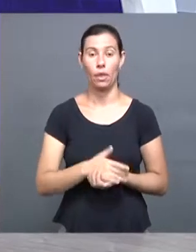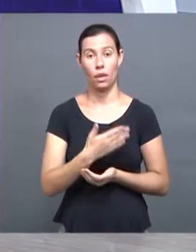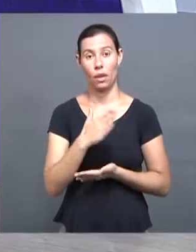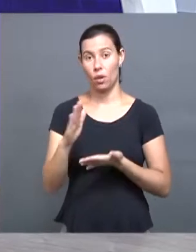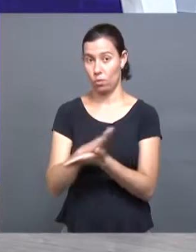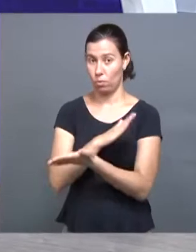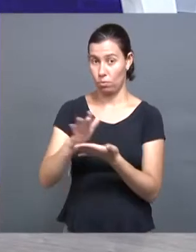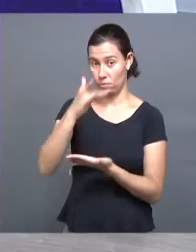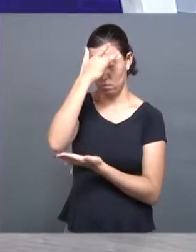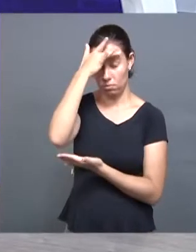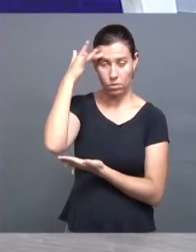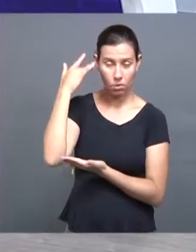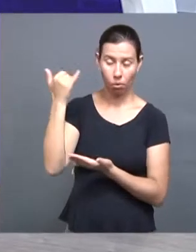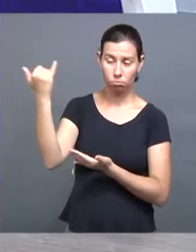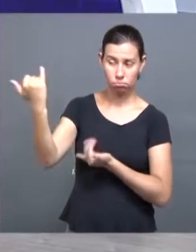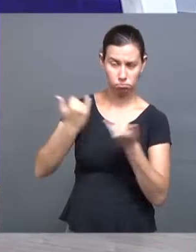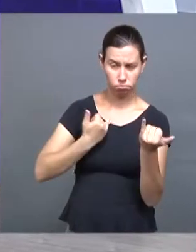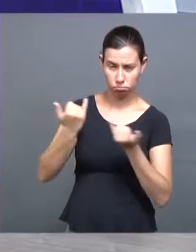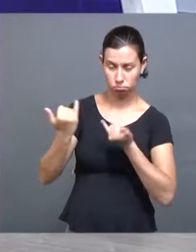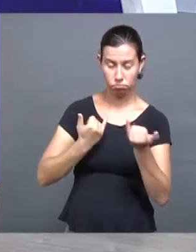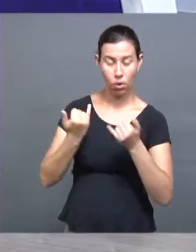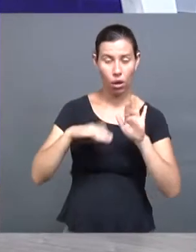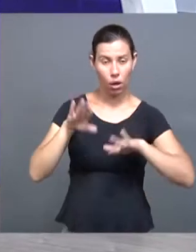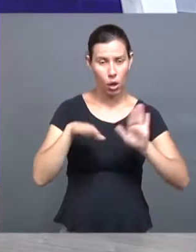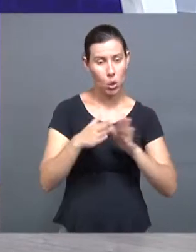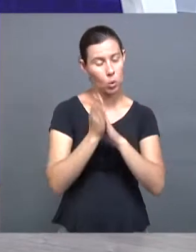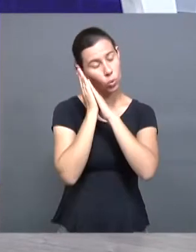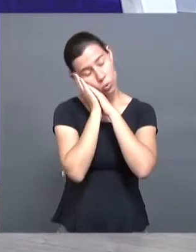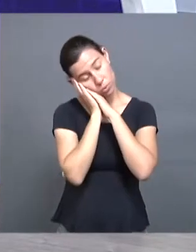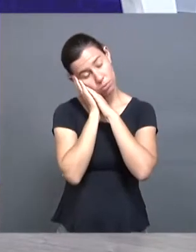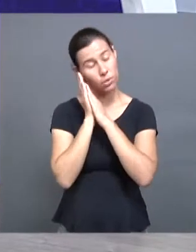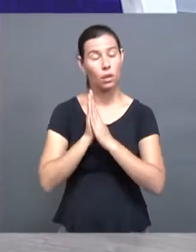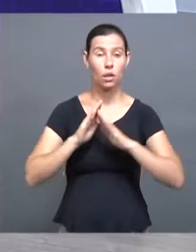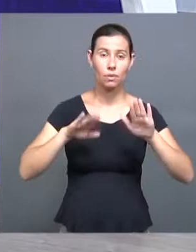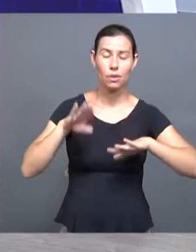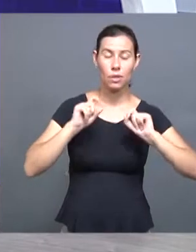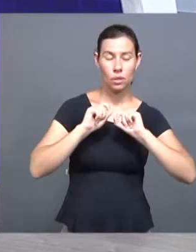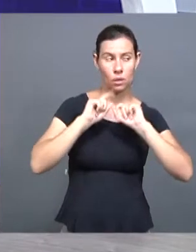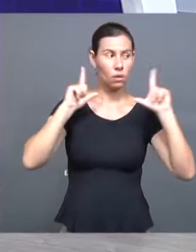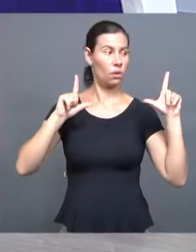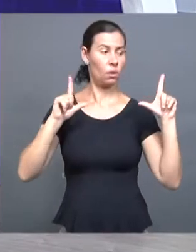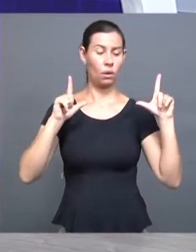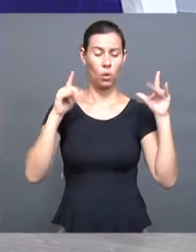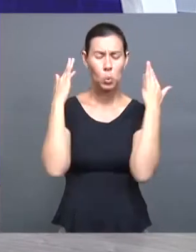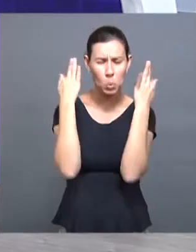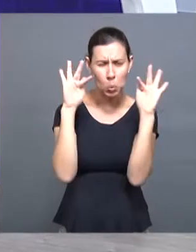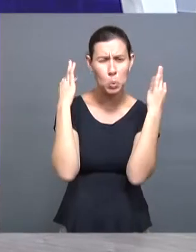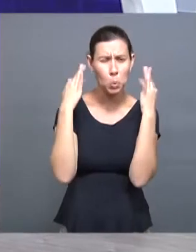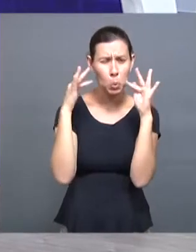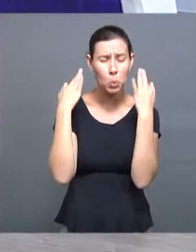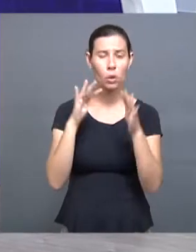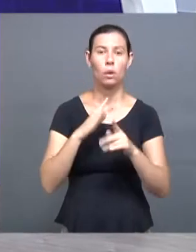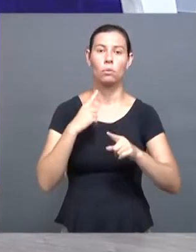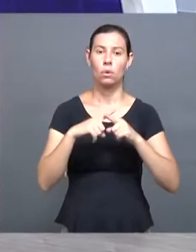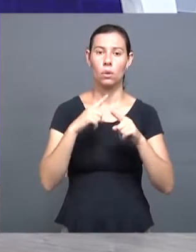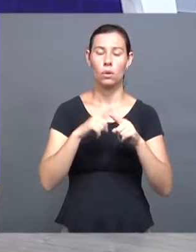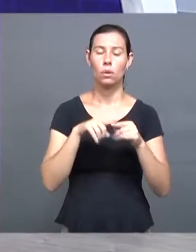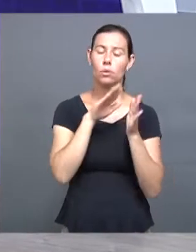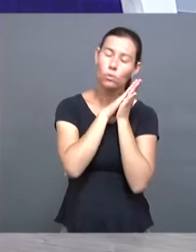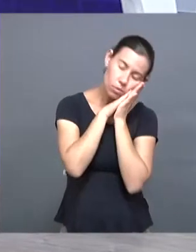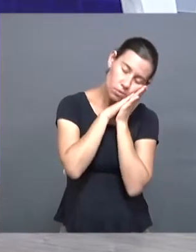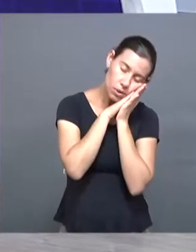pessoas que costumam dizer assim, que elas dormem, mas às vezes acordam com dor de cabeça. Talvez devido ao sono não ter